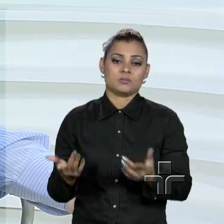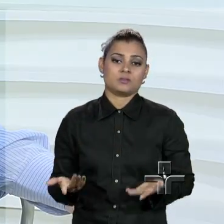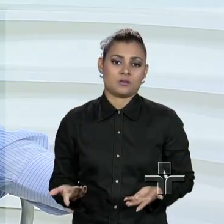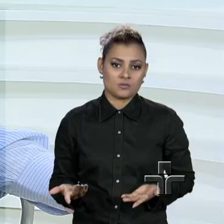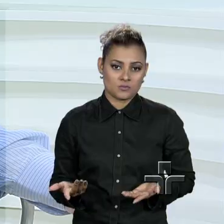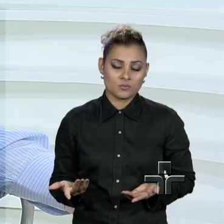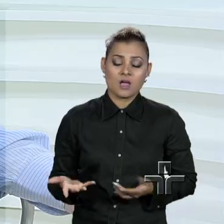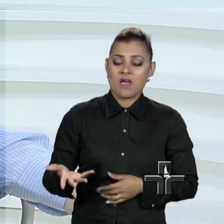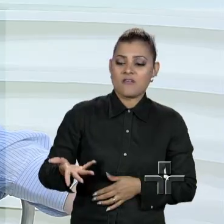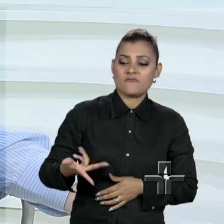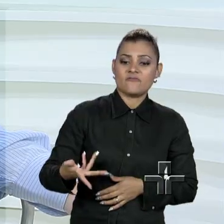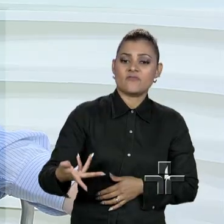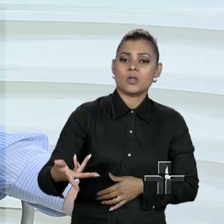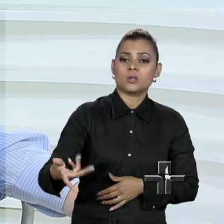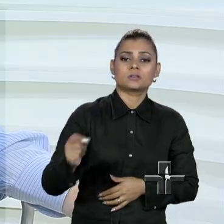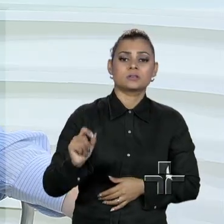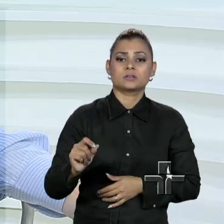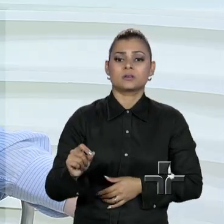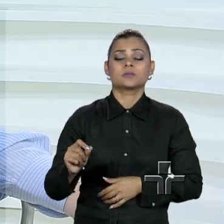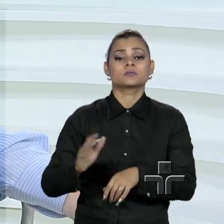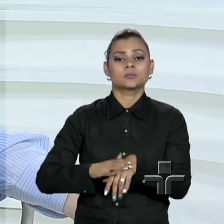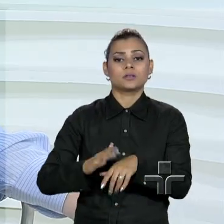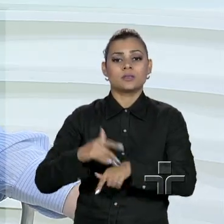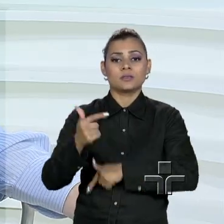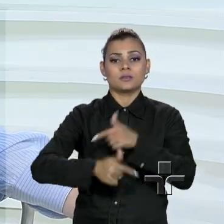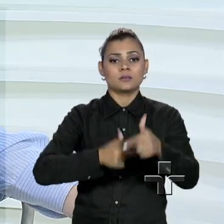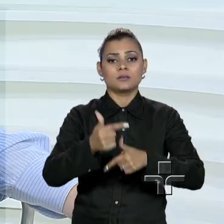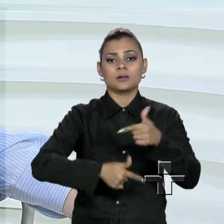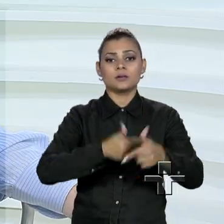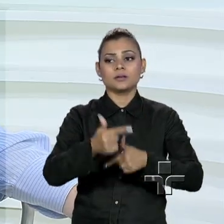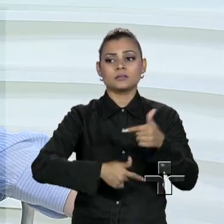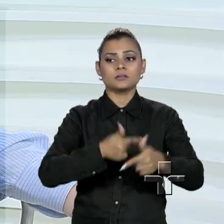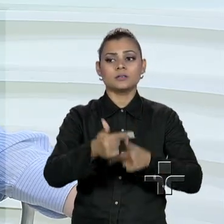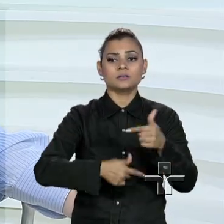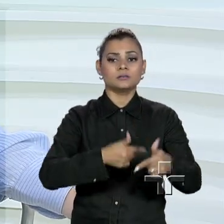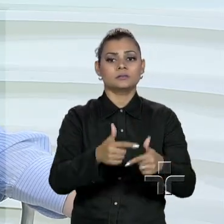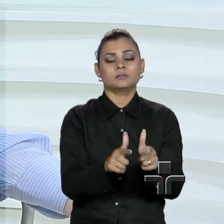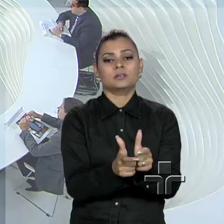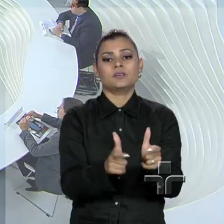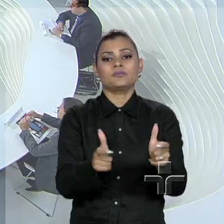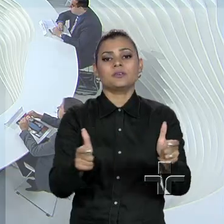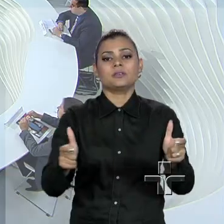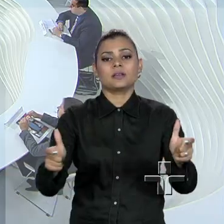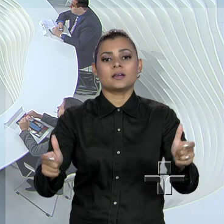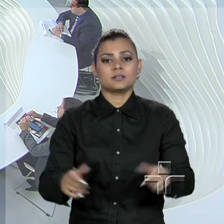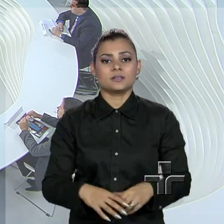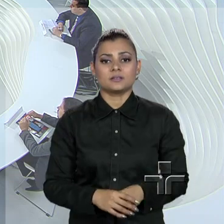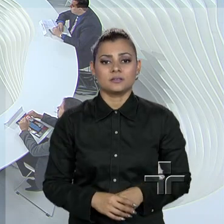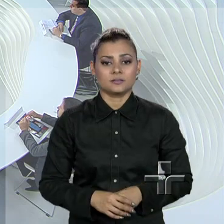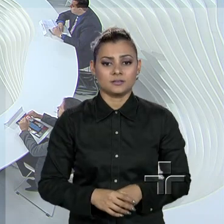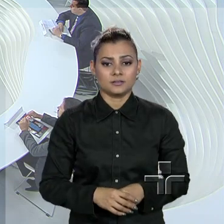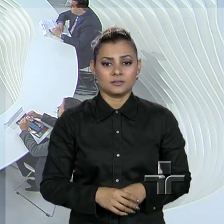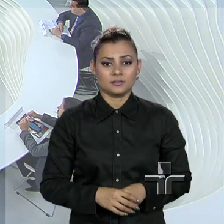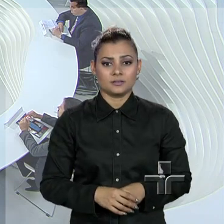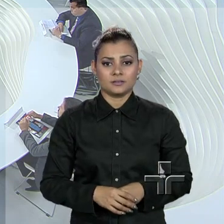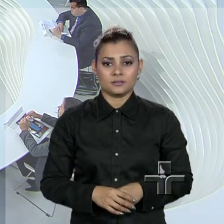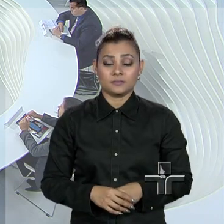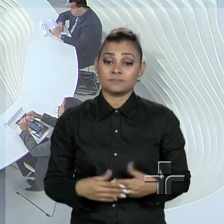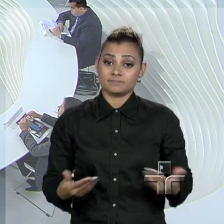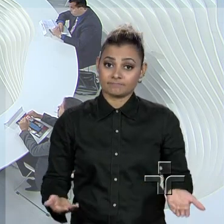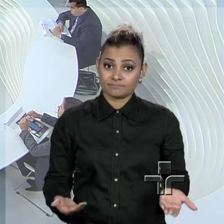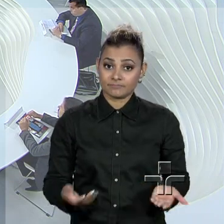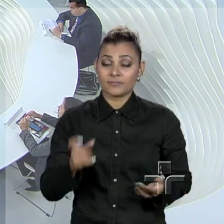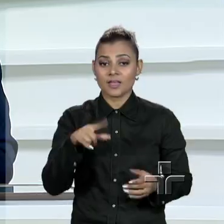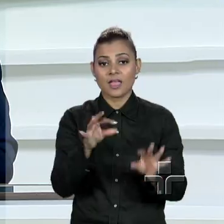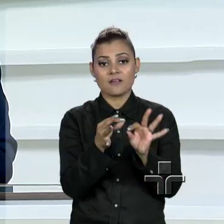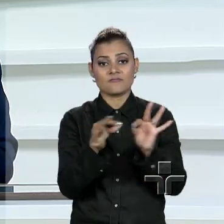a velocidade de aumento do emprego. Ministro, agora, parece que esse governo, ele contraria uma